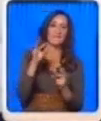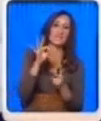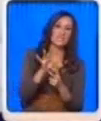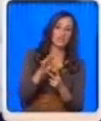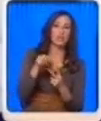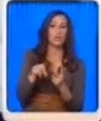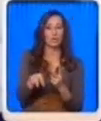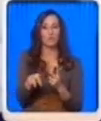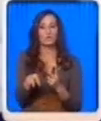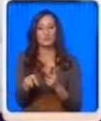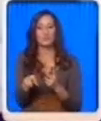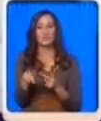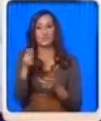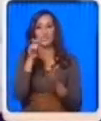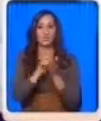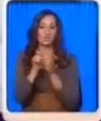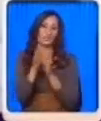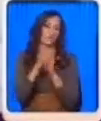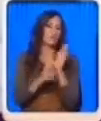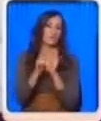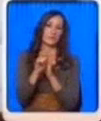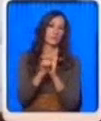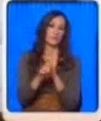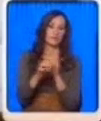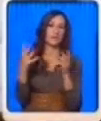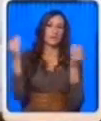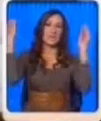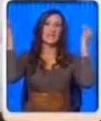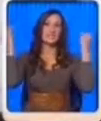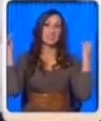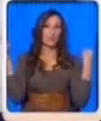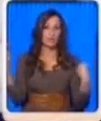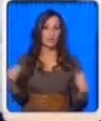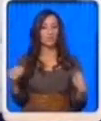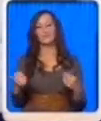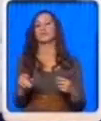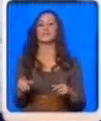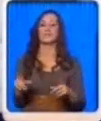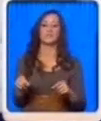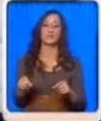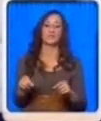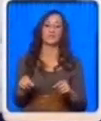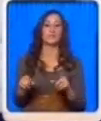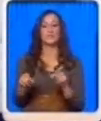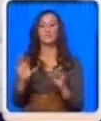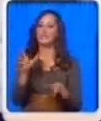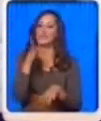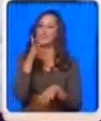Nicolson. Tarola. É o autor, é? Tá, assim, Francisco Nicolson. É assinador. E o Mário Rain são os autores. E vou-te